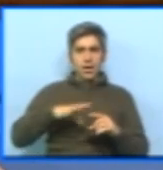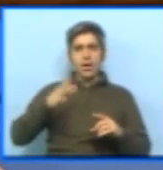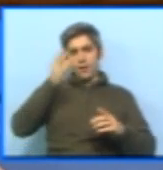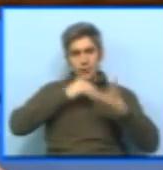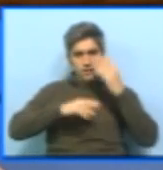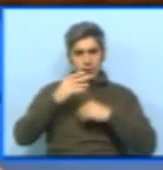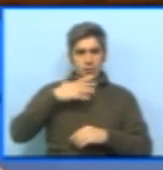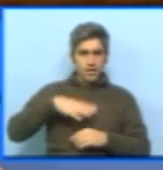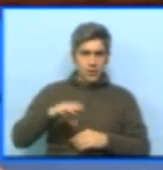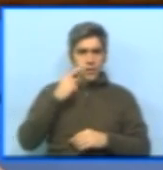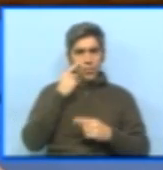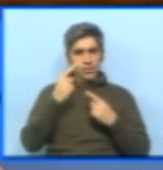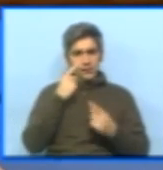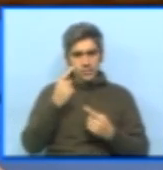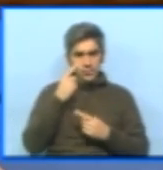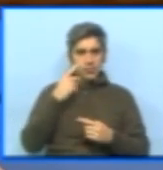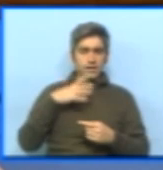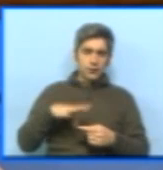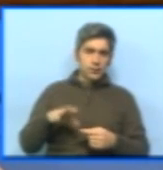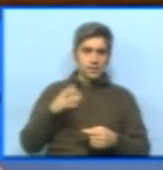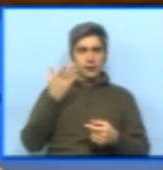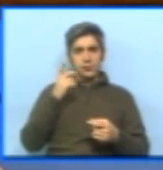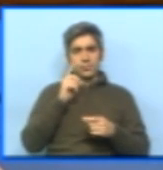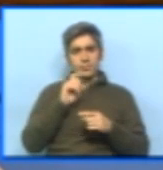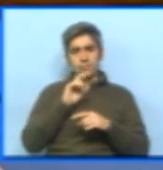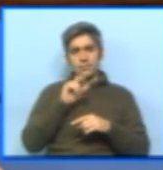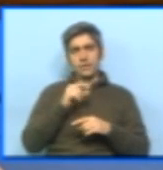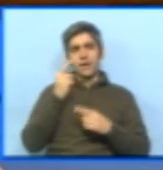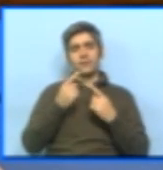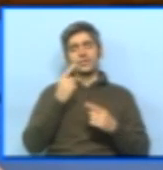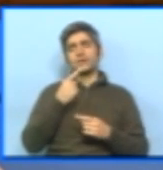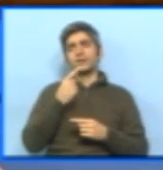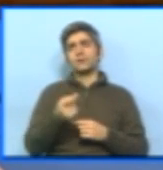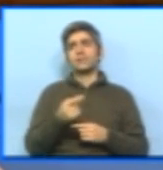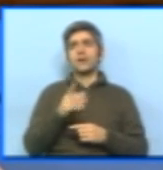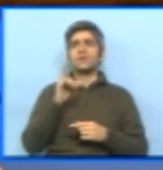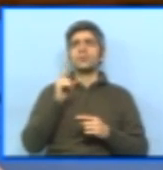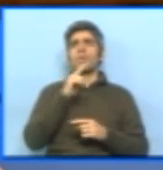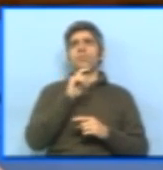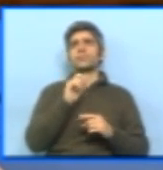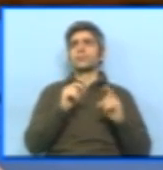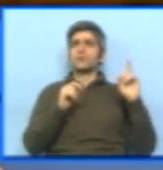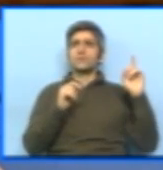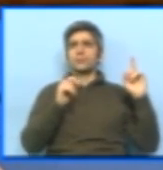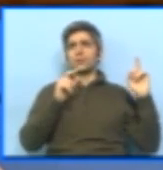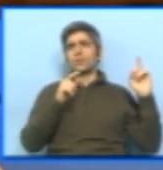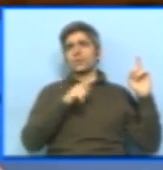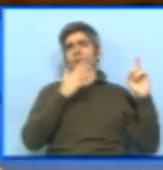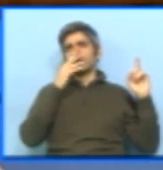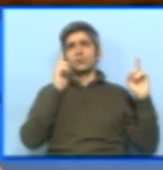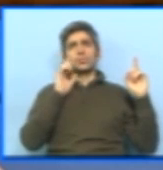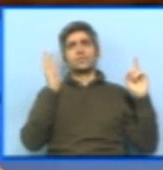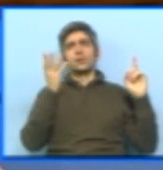conhecer e perceber que, apesar, como muitas vezes se diz, ser de Lisboa, do patriarcado, parece assim uma coisa